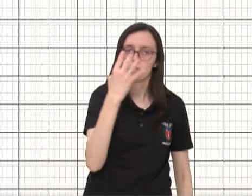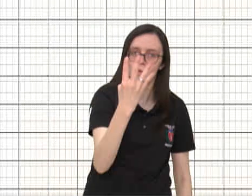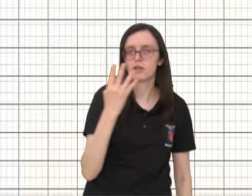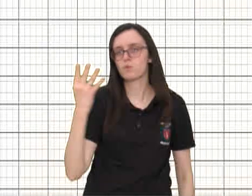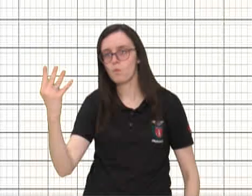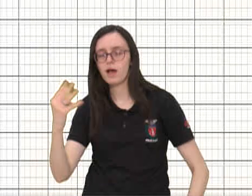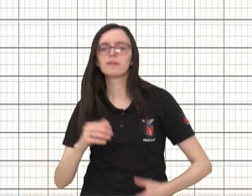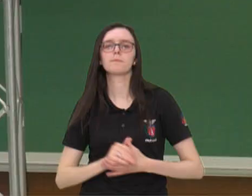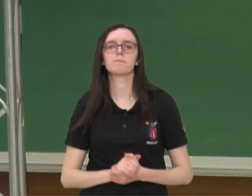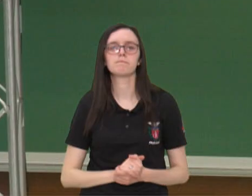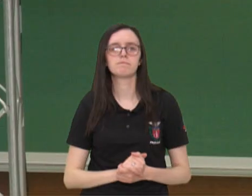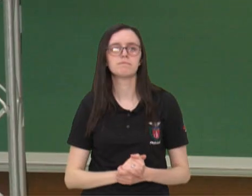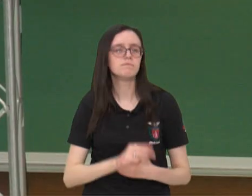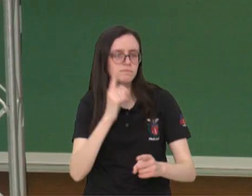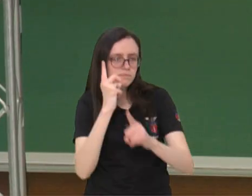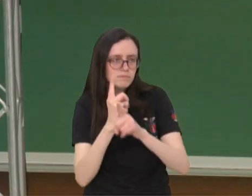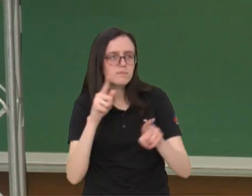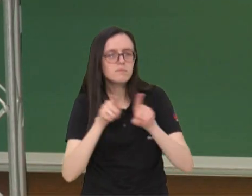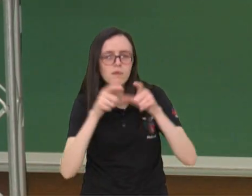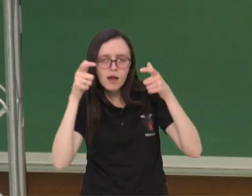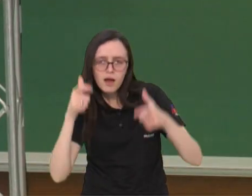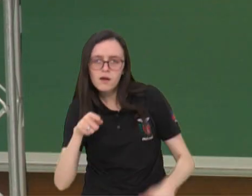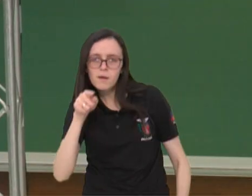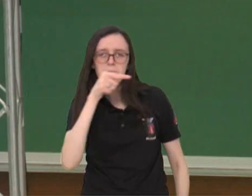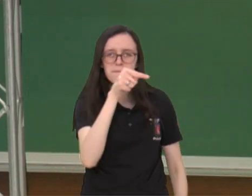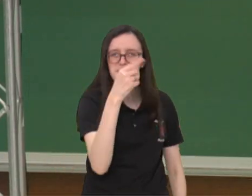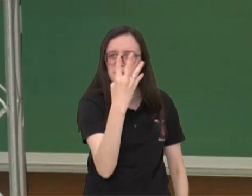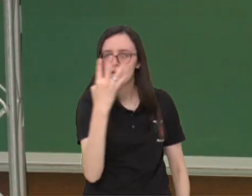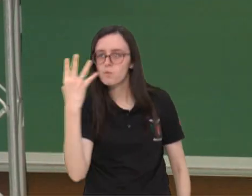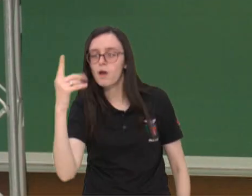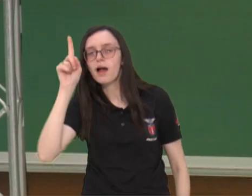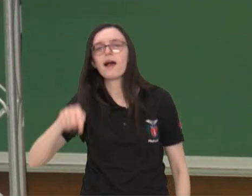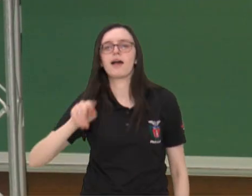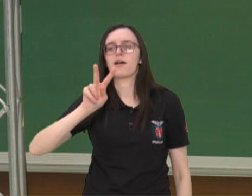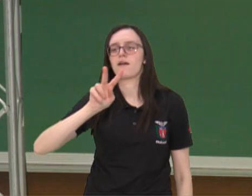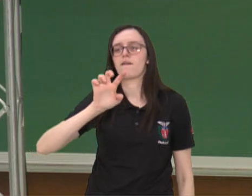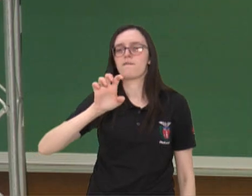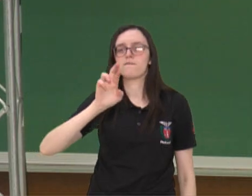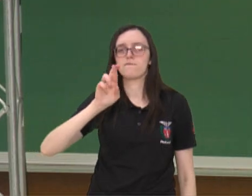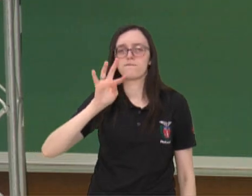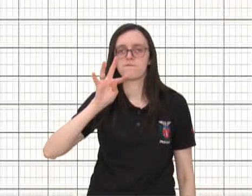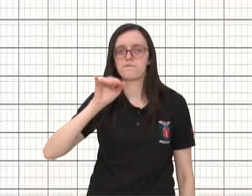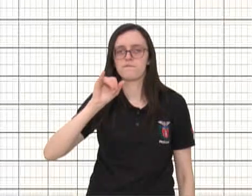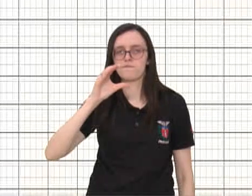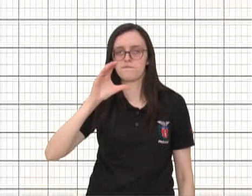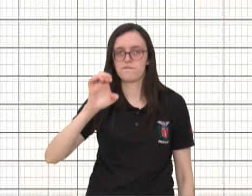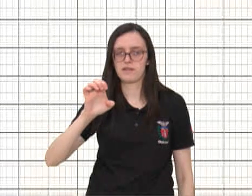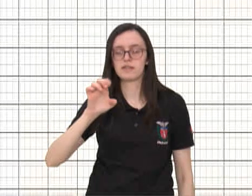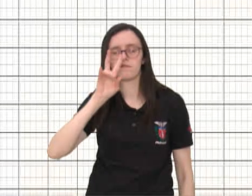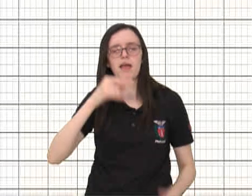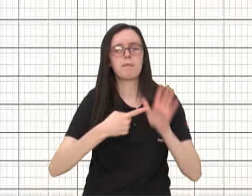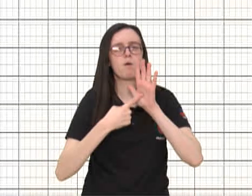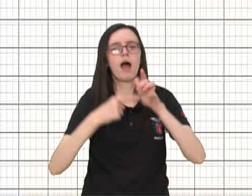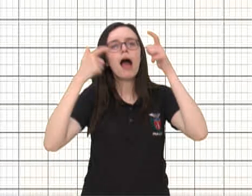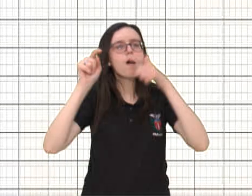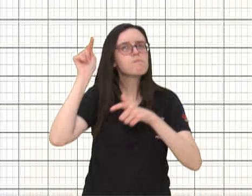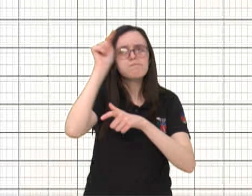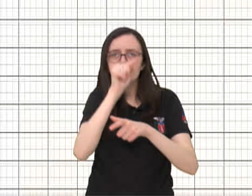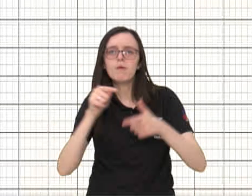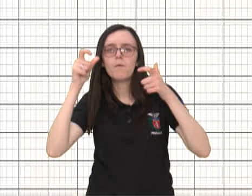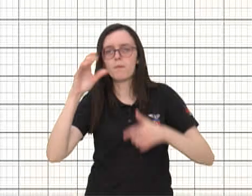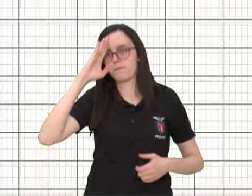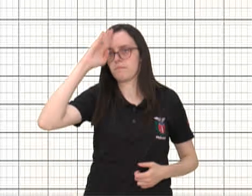4, está mostrando ali o ponto extremo menos 4 e 4, é o vértice da função. Eu já vou mostrar esses pontos